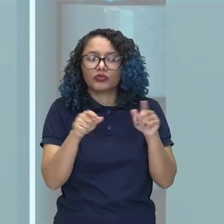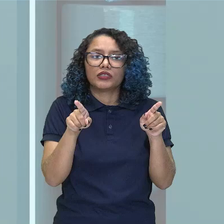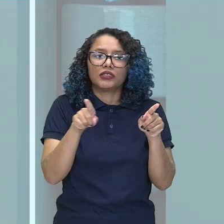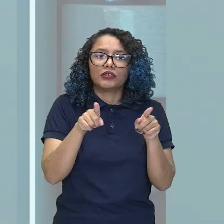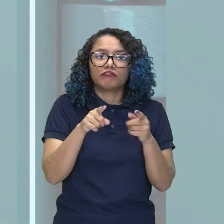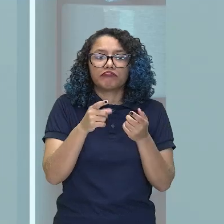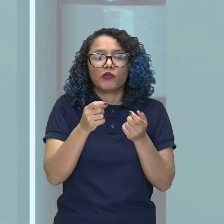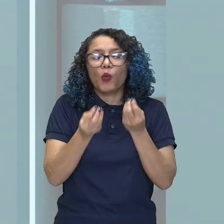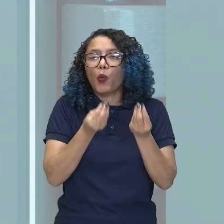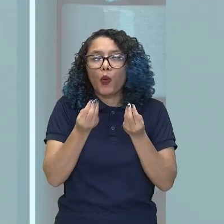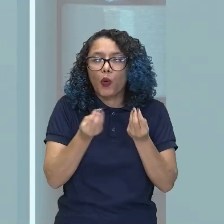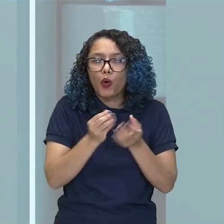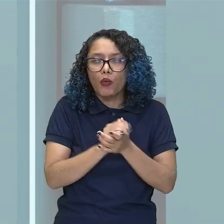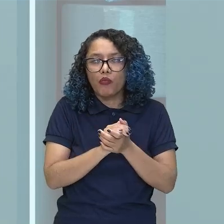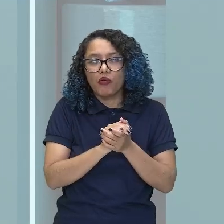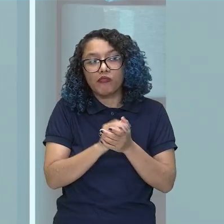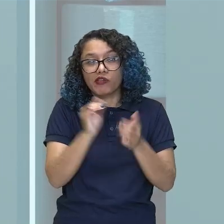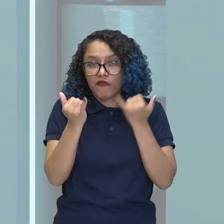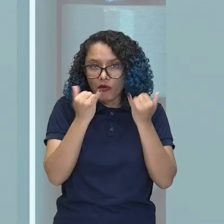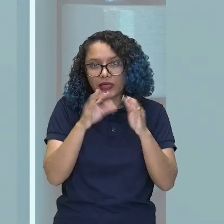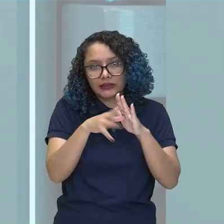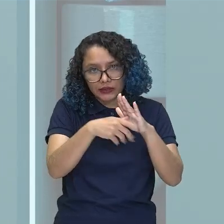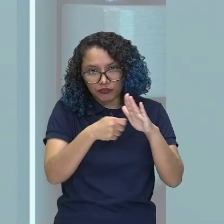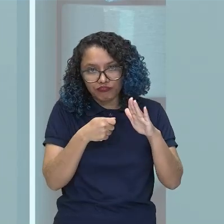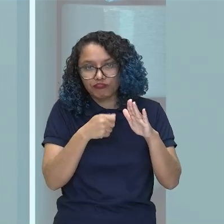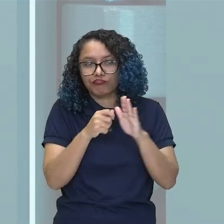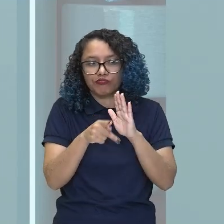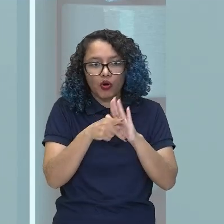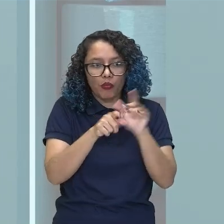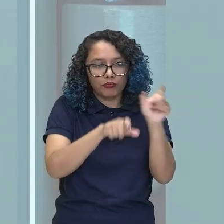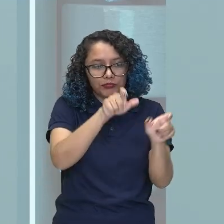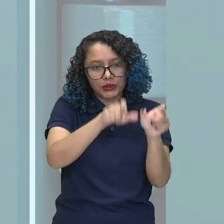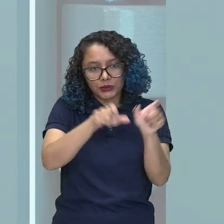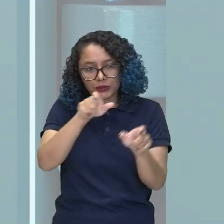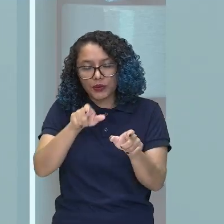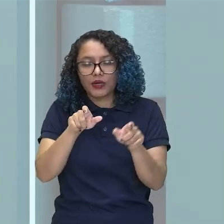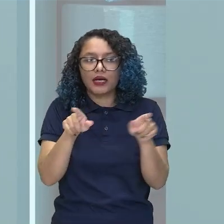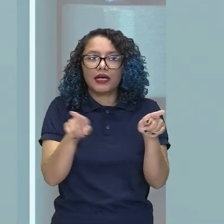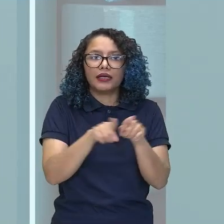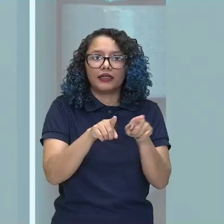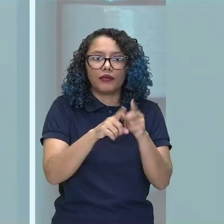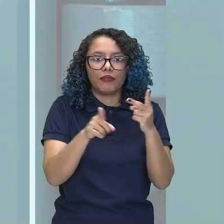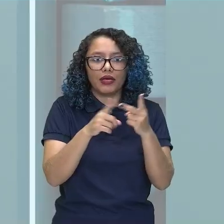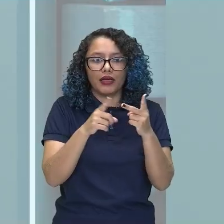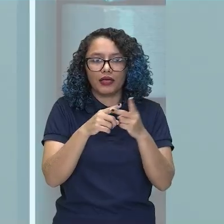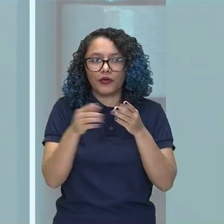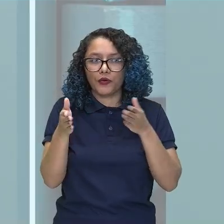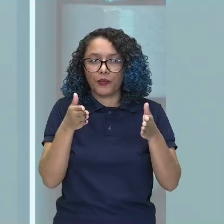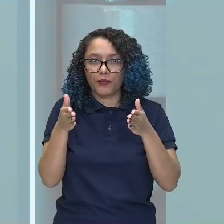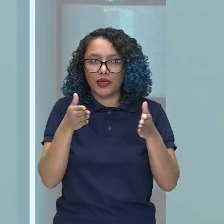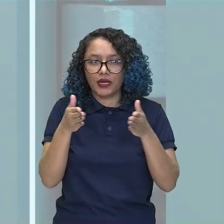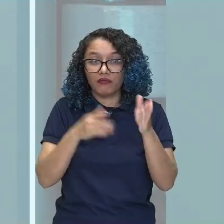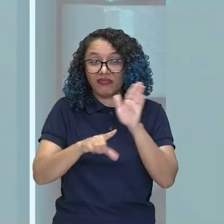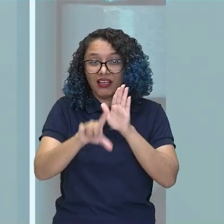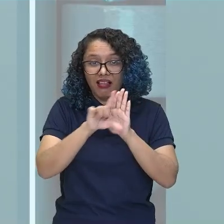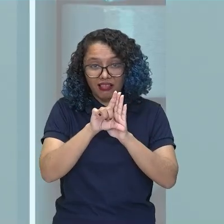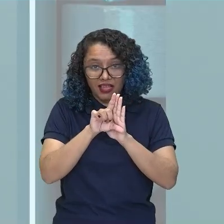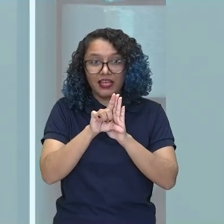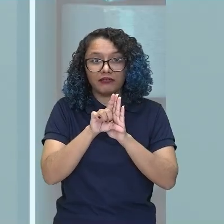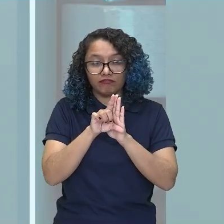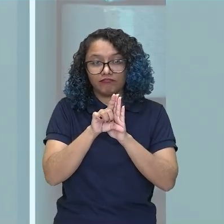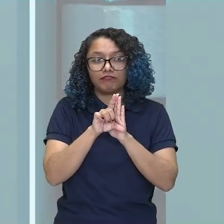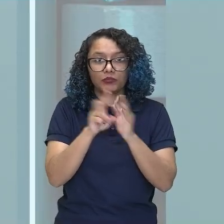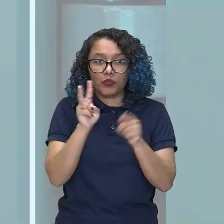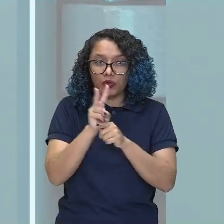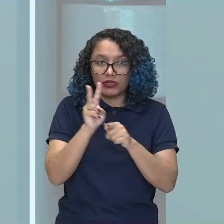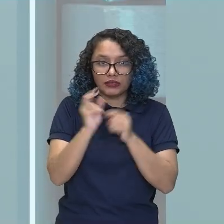por meio do roubo de dados dos usuários e também o período em que a Lei de Proteção de Dados entrou em vigor no